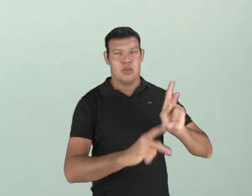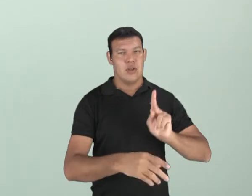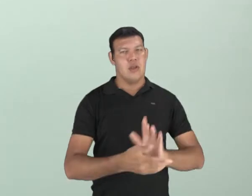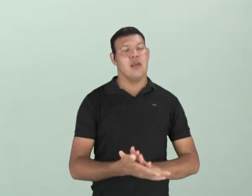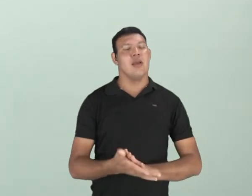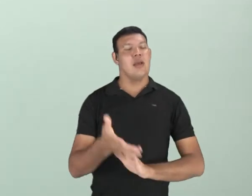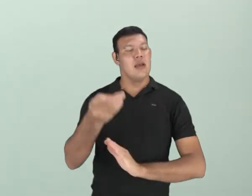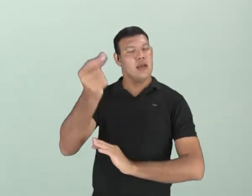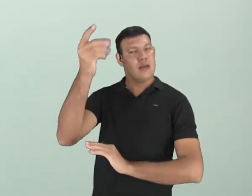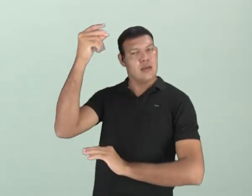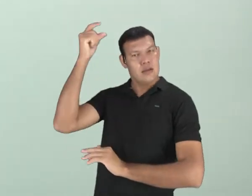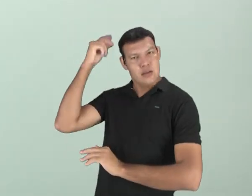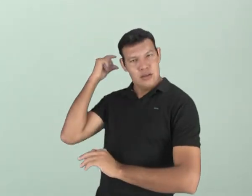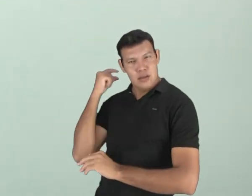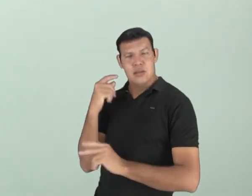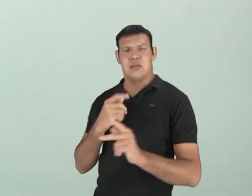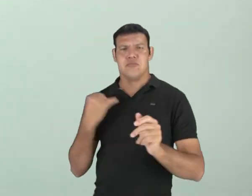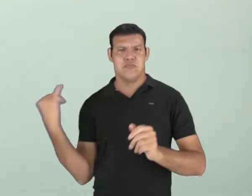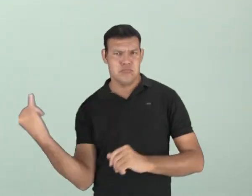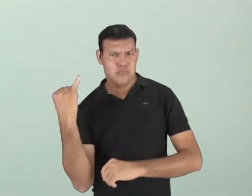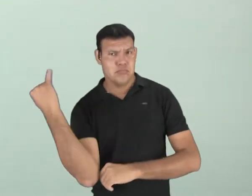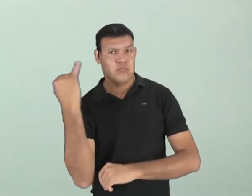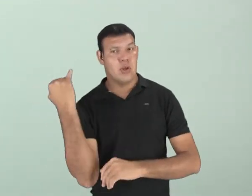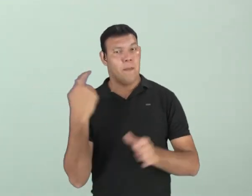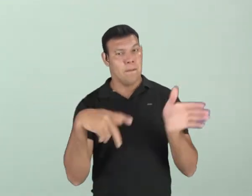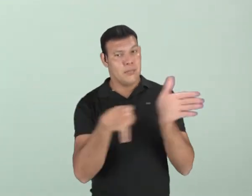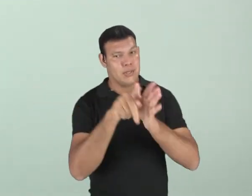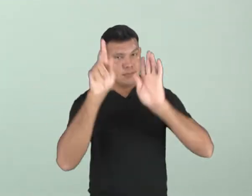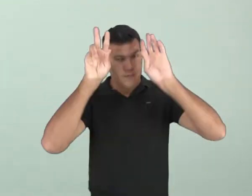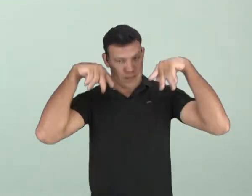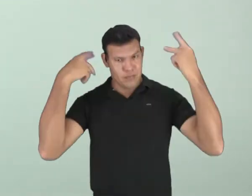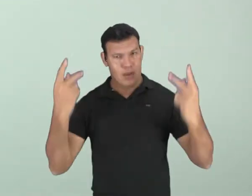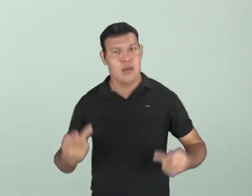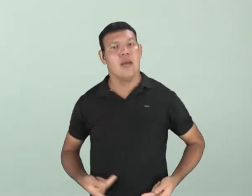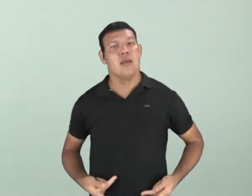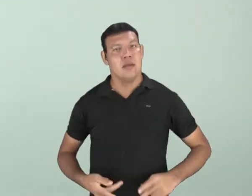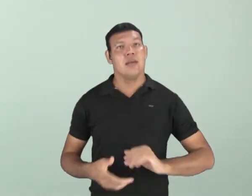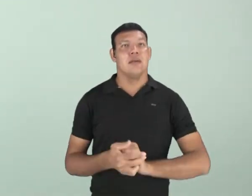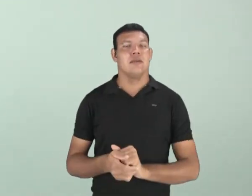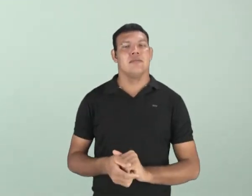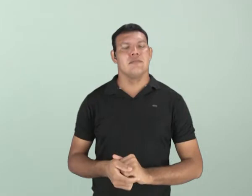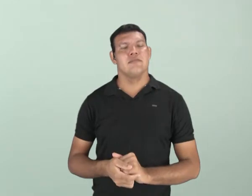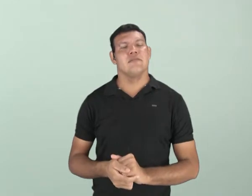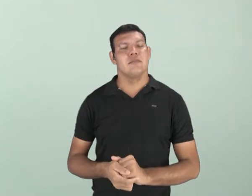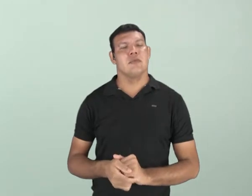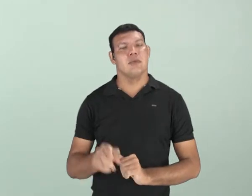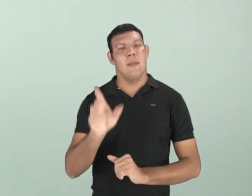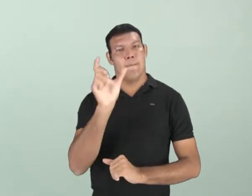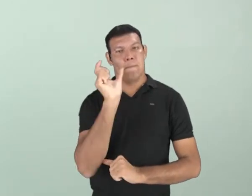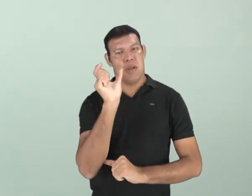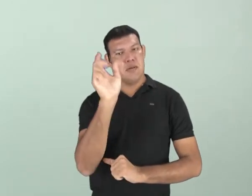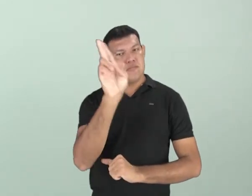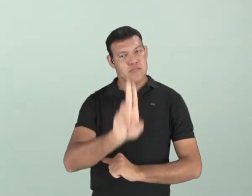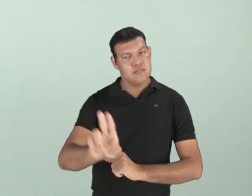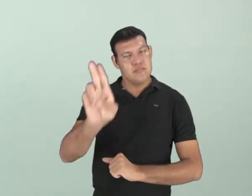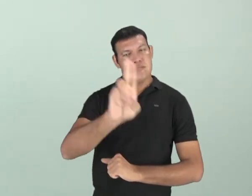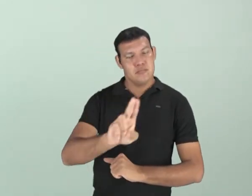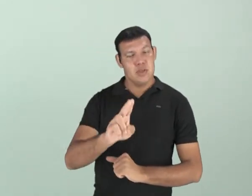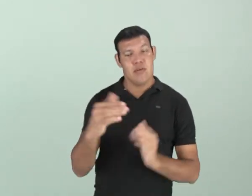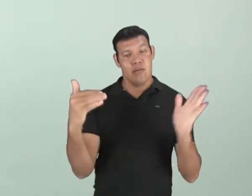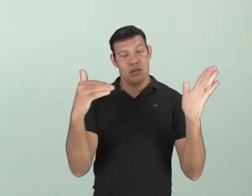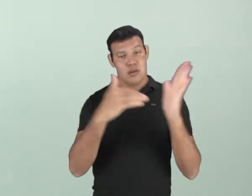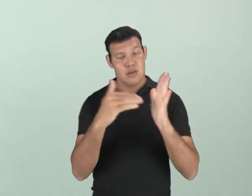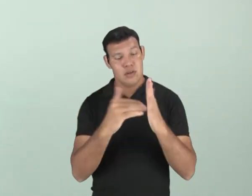muito importante, né, aí para a humanidade, né, muitas expressões, né, da Grécia a gente tem até hoje aí nas